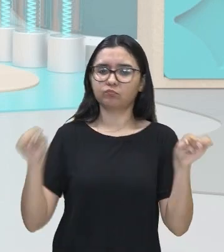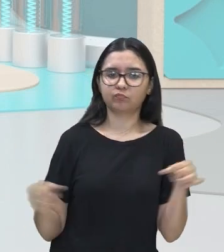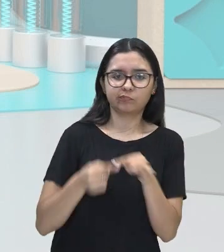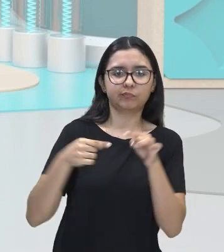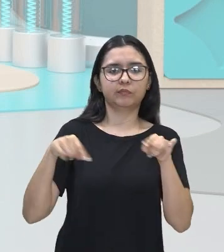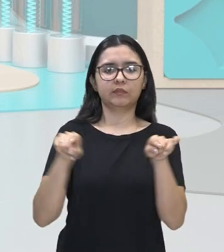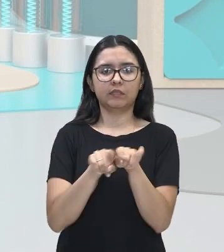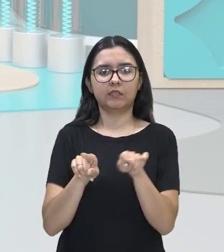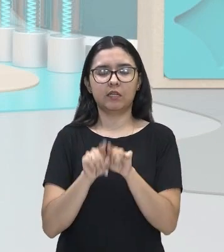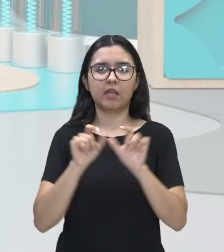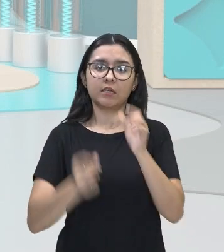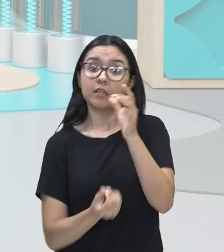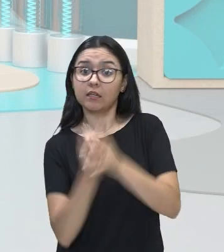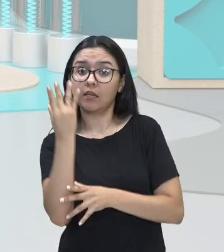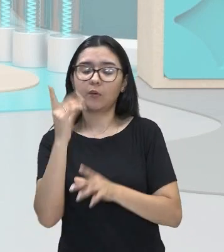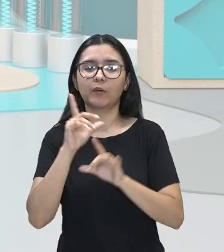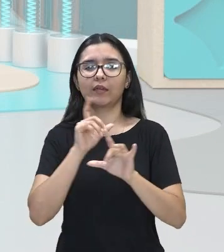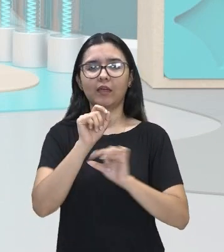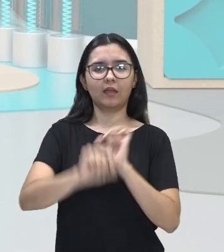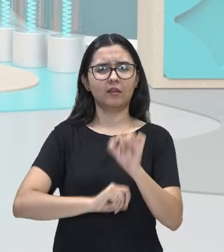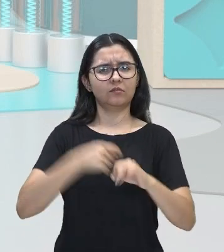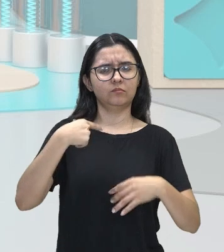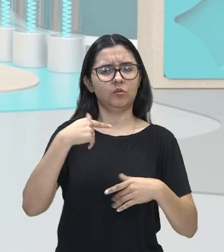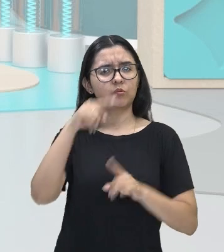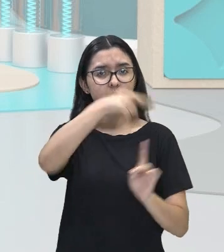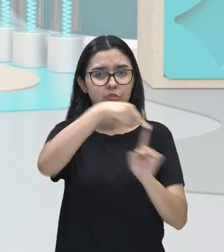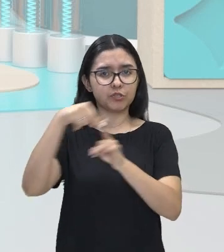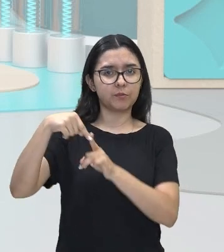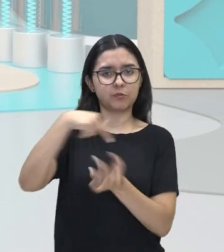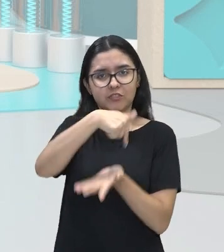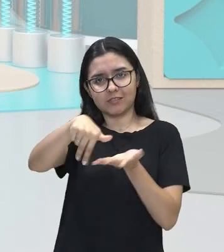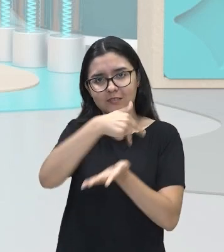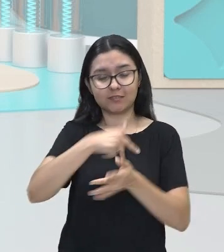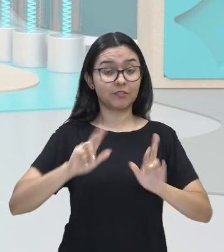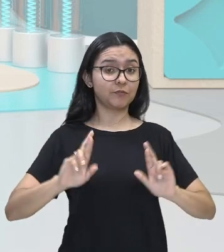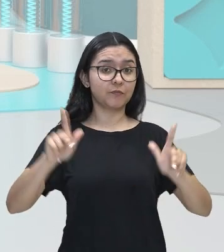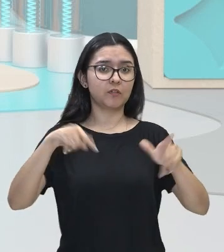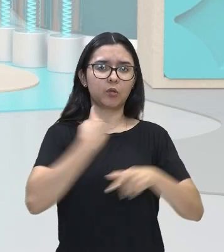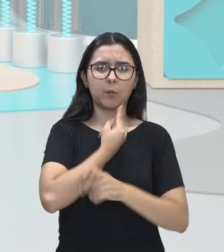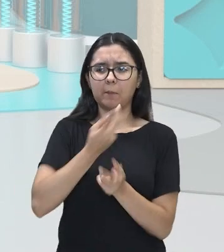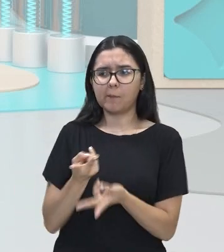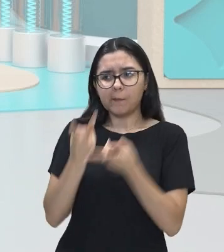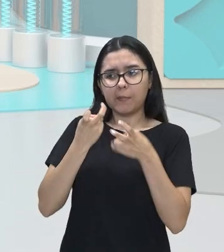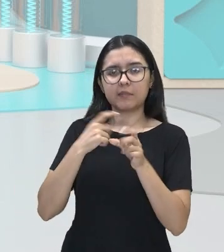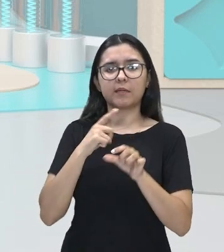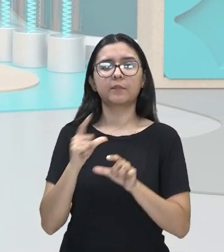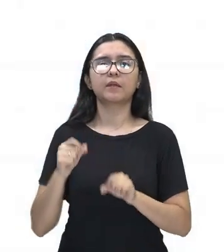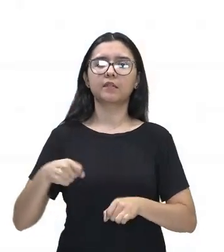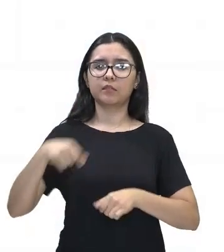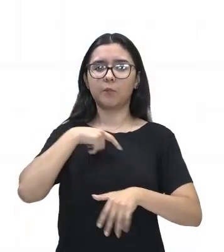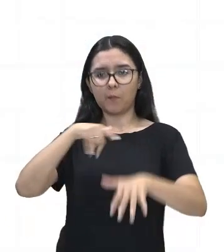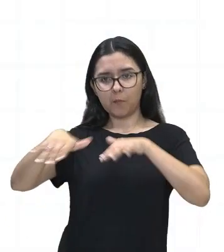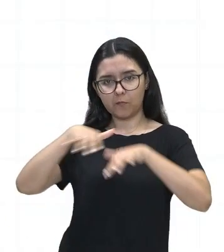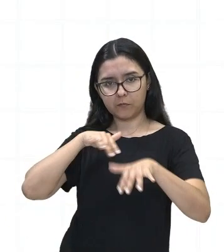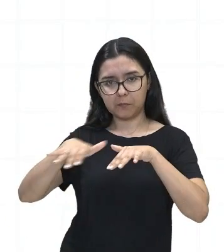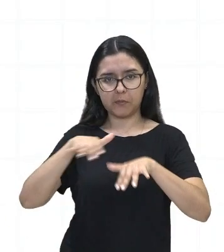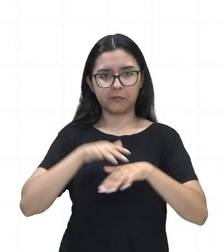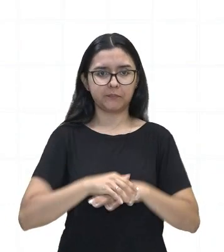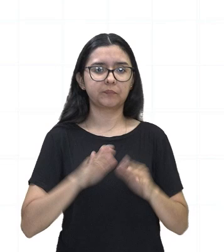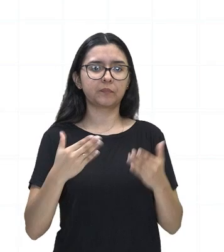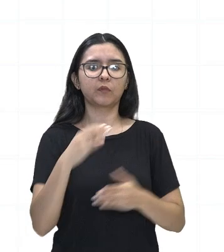e cria ali um estilo de dança diferenciado que a gente consegue ver dentro das coreografias.